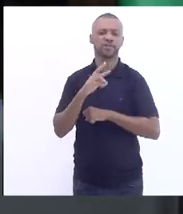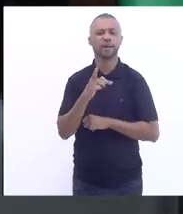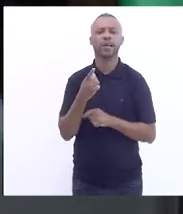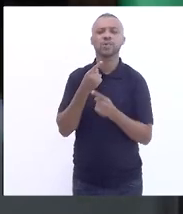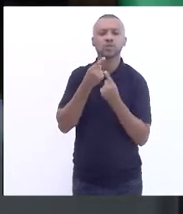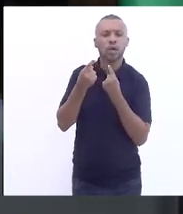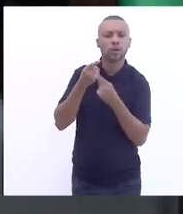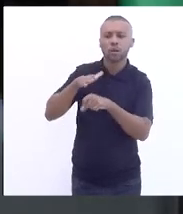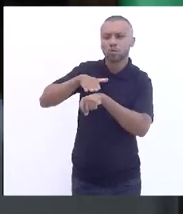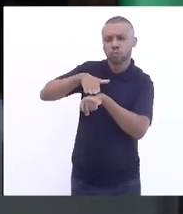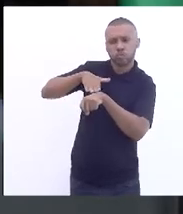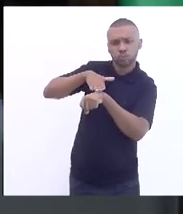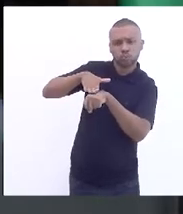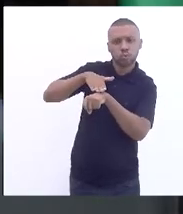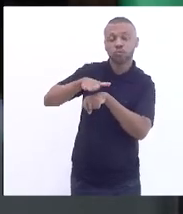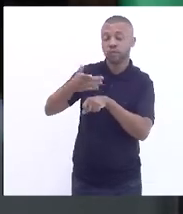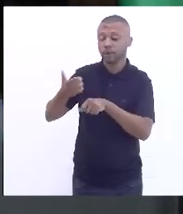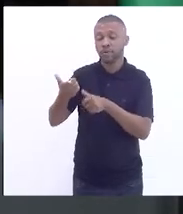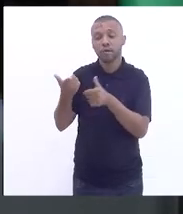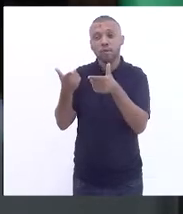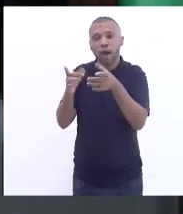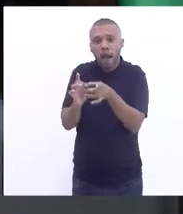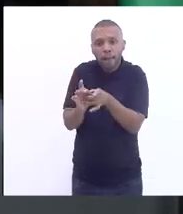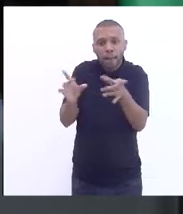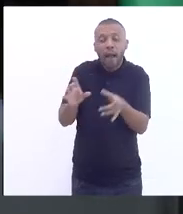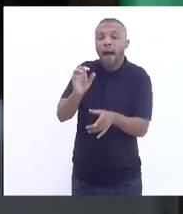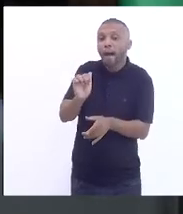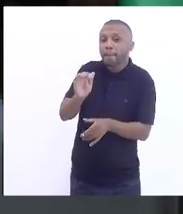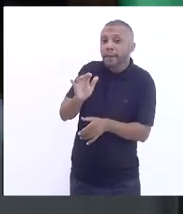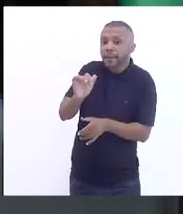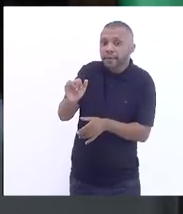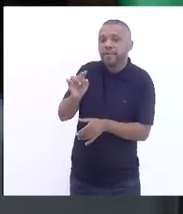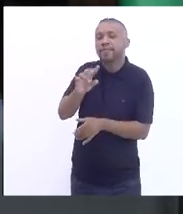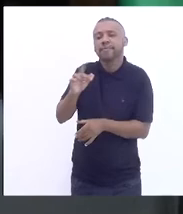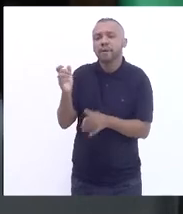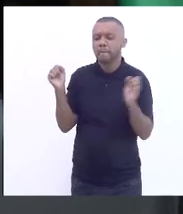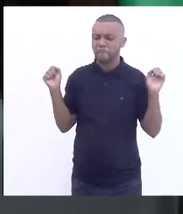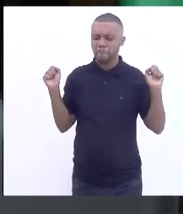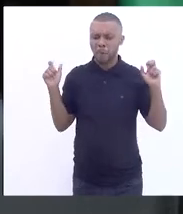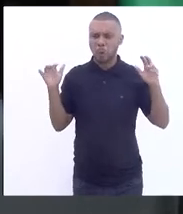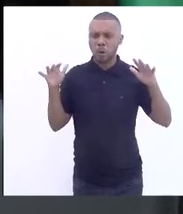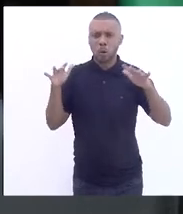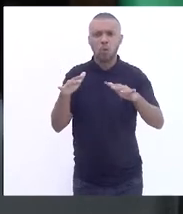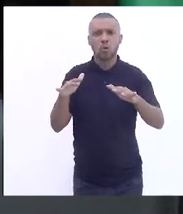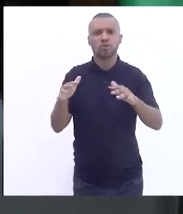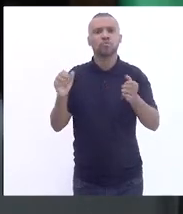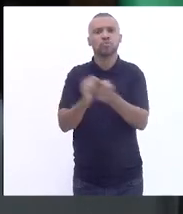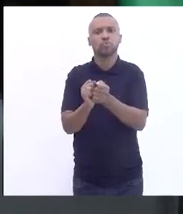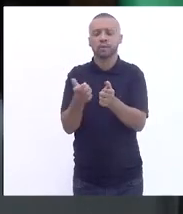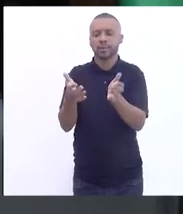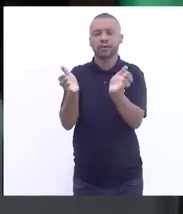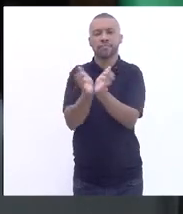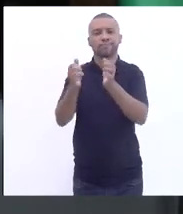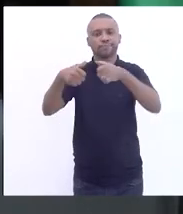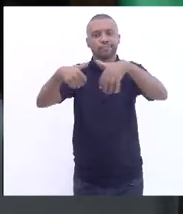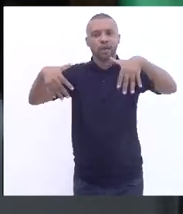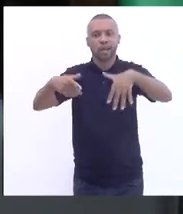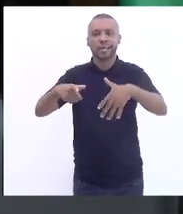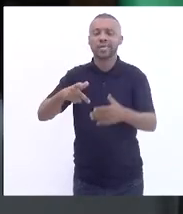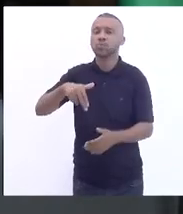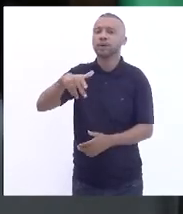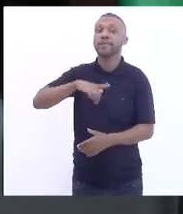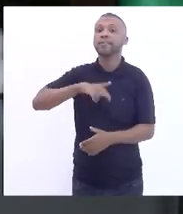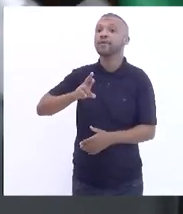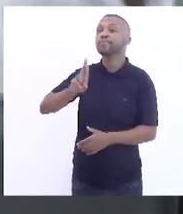conversar e Vamos tornar abre aí vamos abrir ela aí vamos louco para ver aí com essa categoria que nunca teve voz